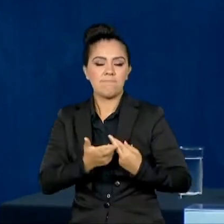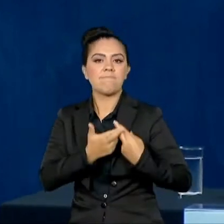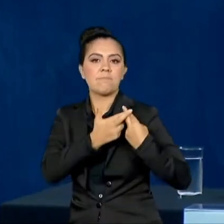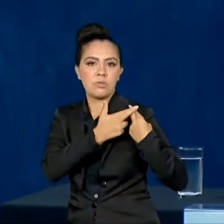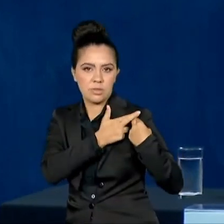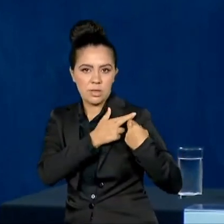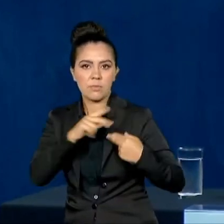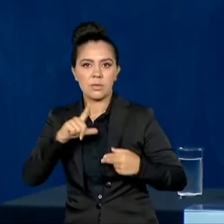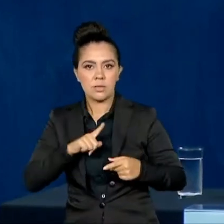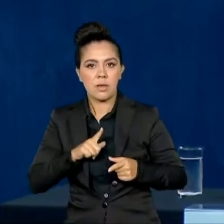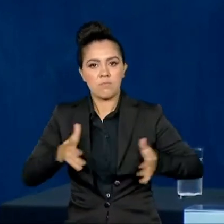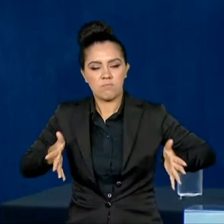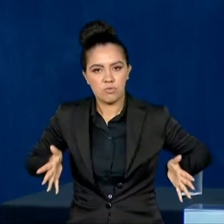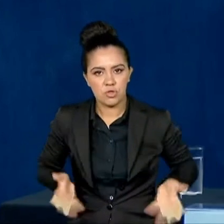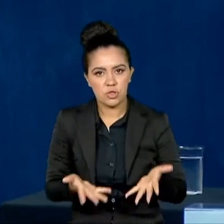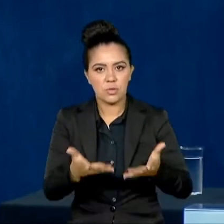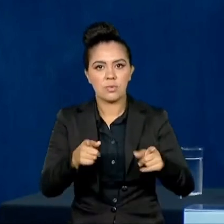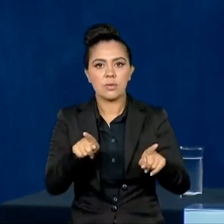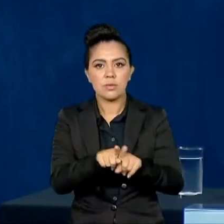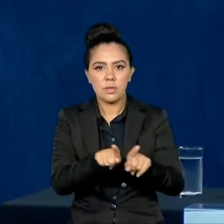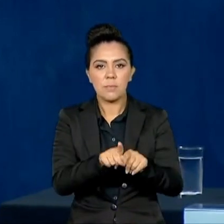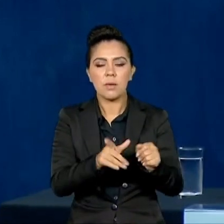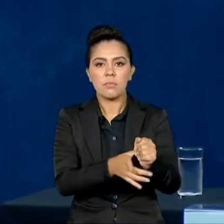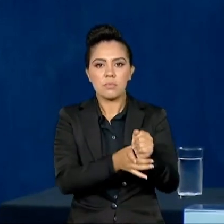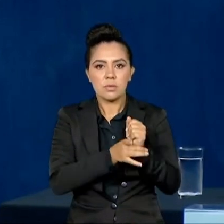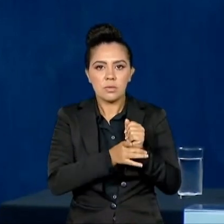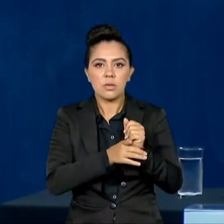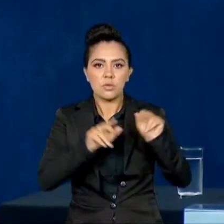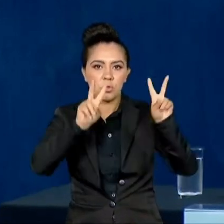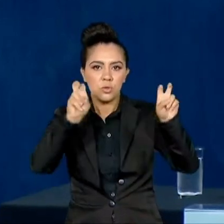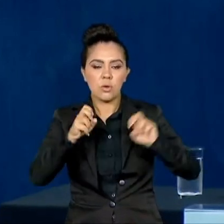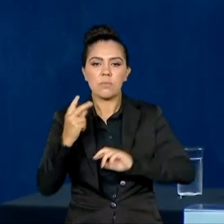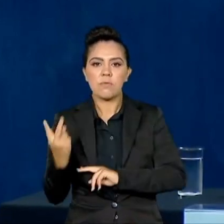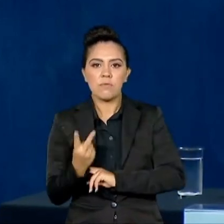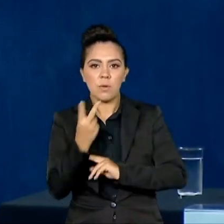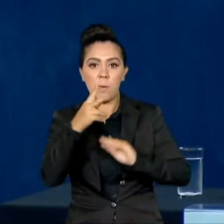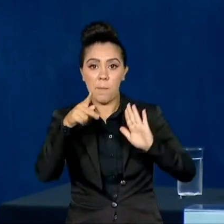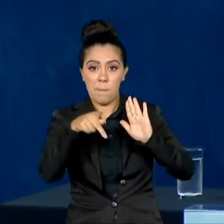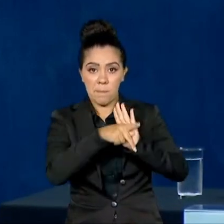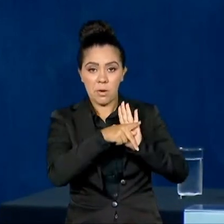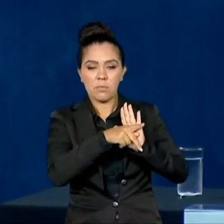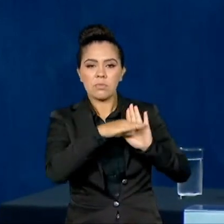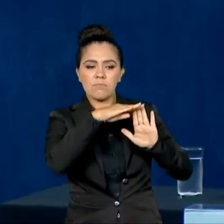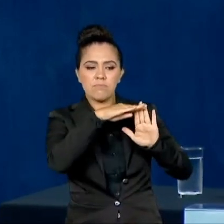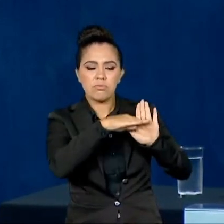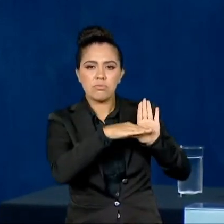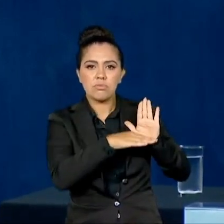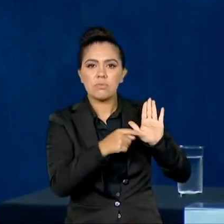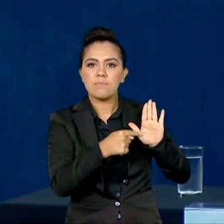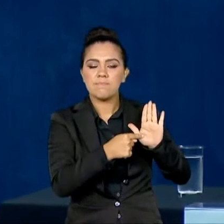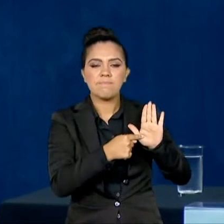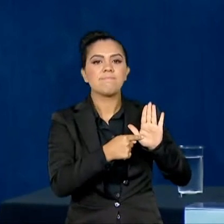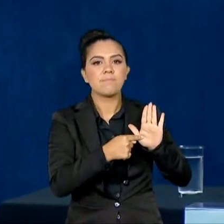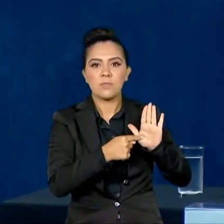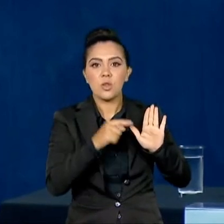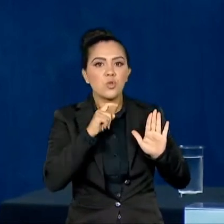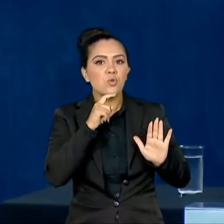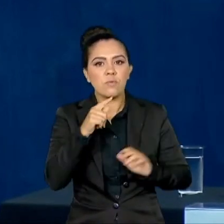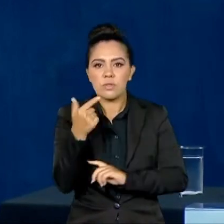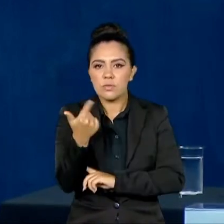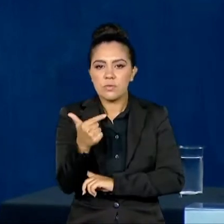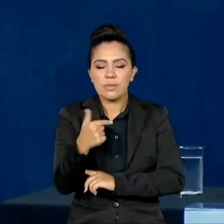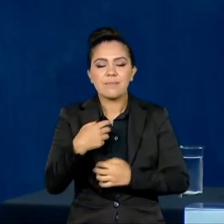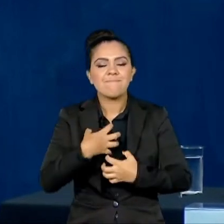pelo estímulo e resguardo dos valores republicanos. Cabe-nos, sem dúvida, o sentimento de